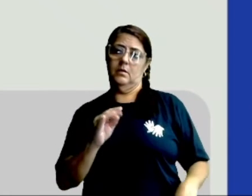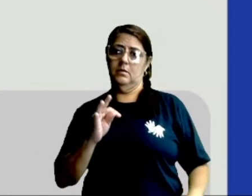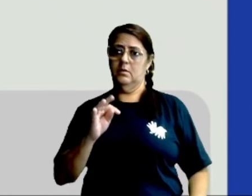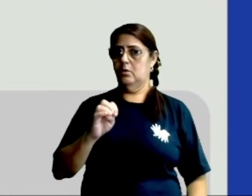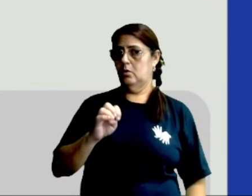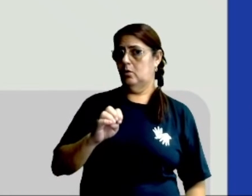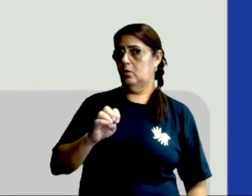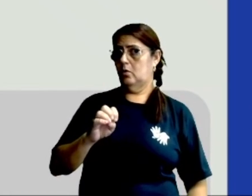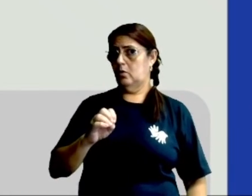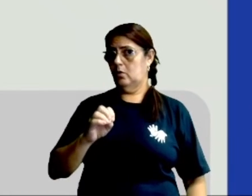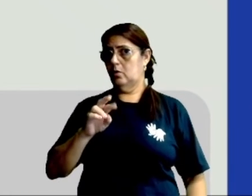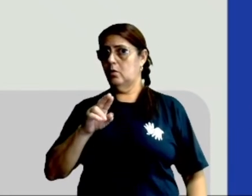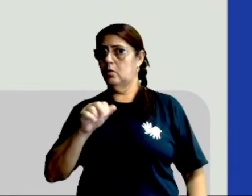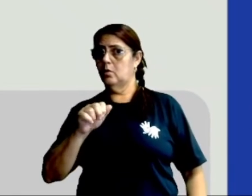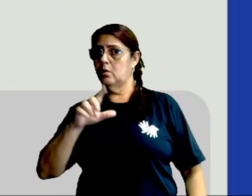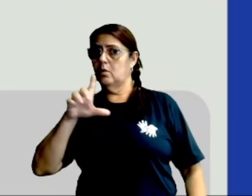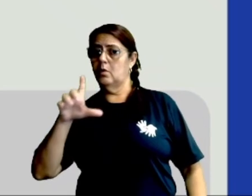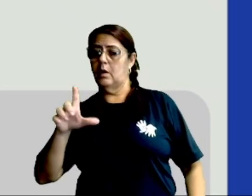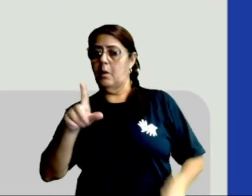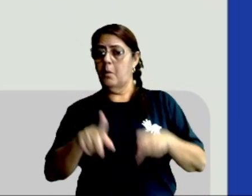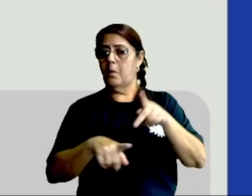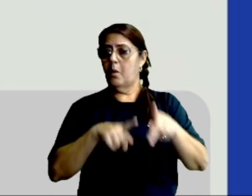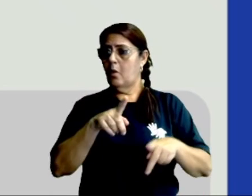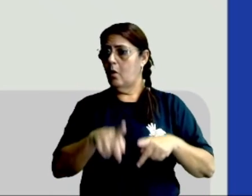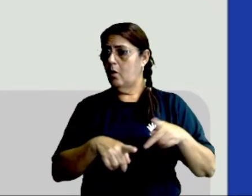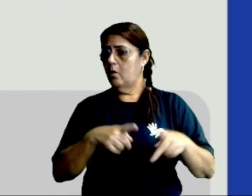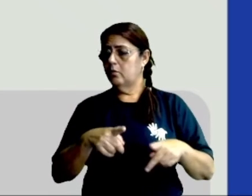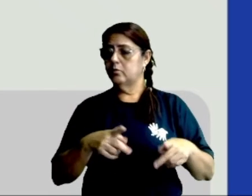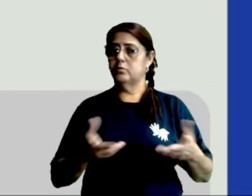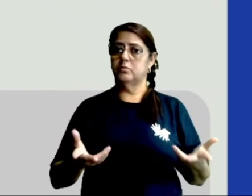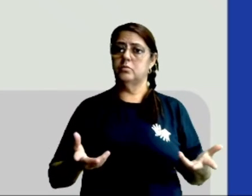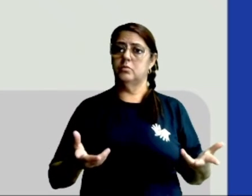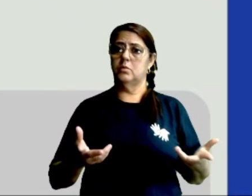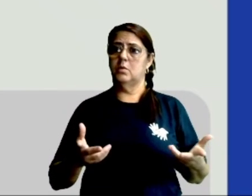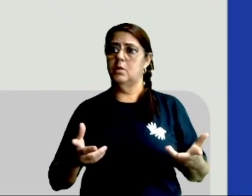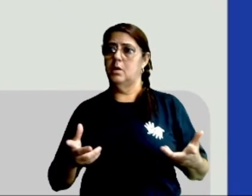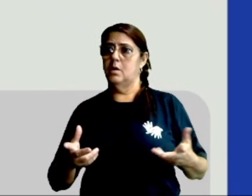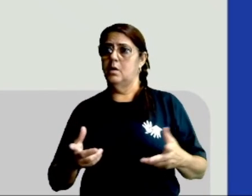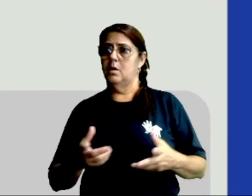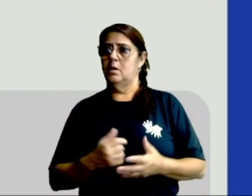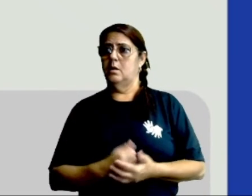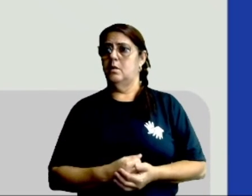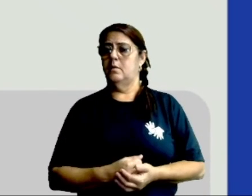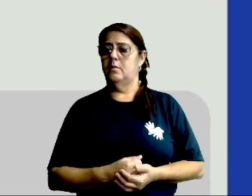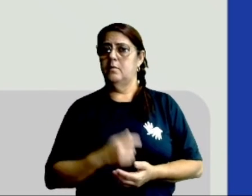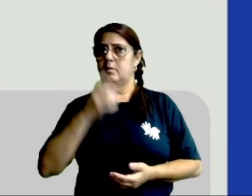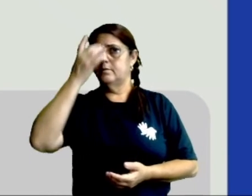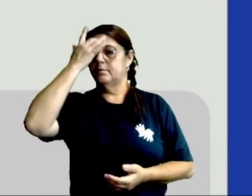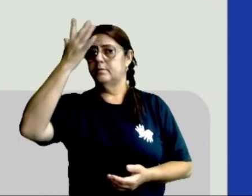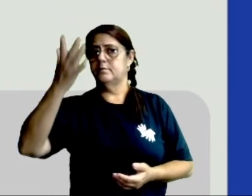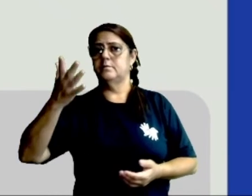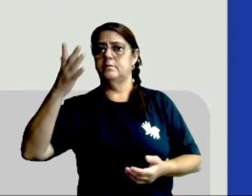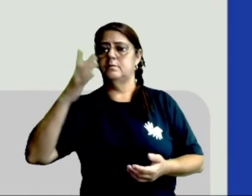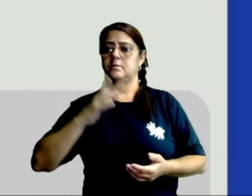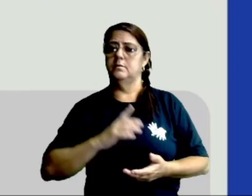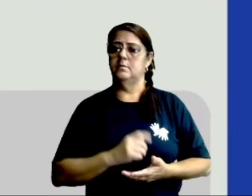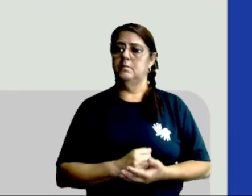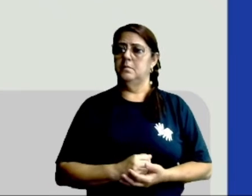conta da proximidade com os portos, né, com a fixação, né, a grande facilidade